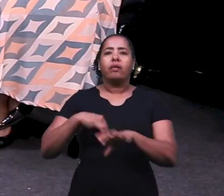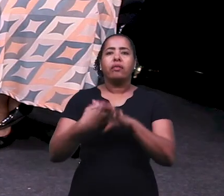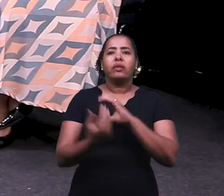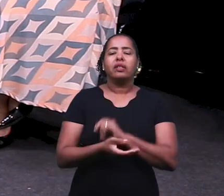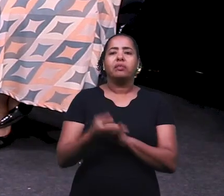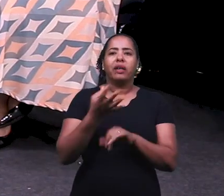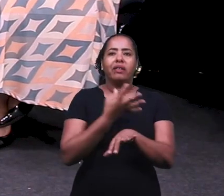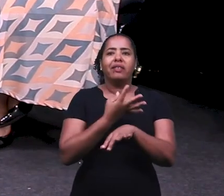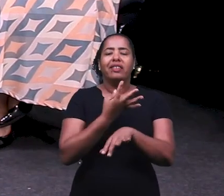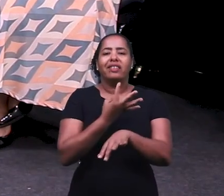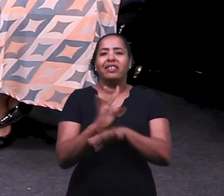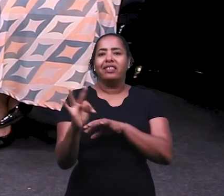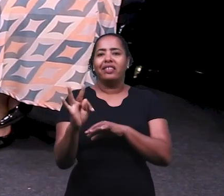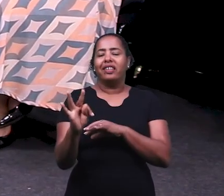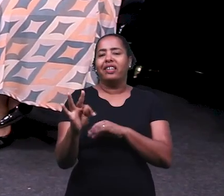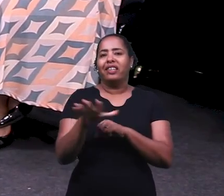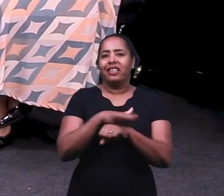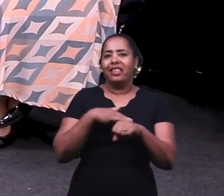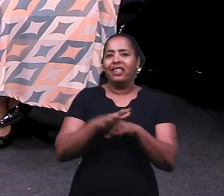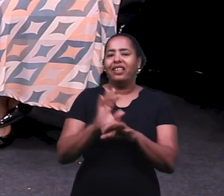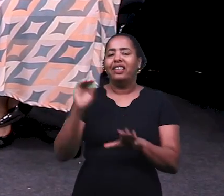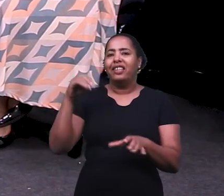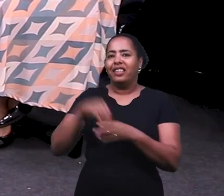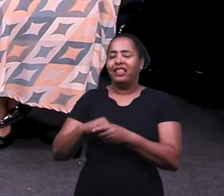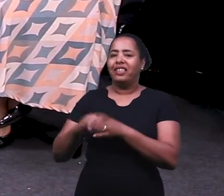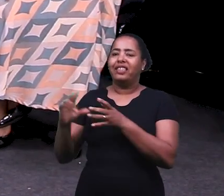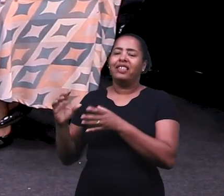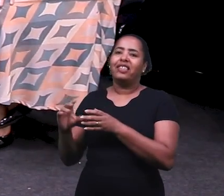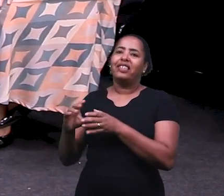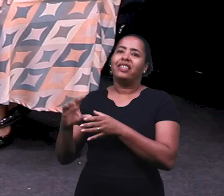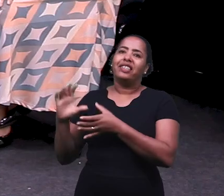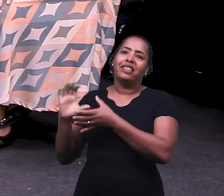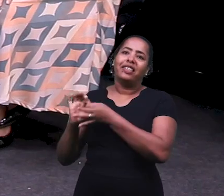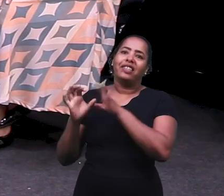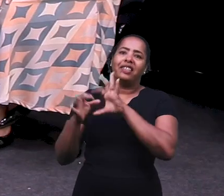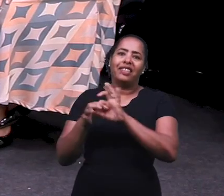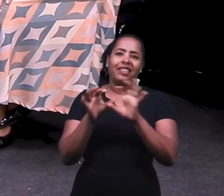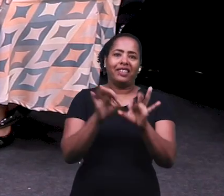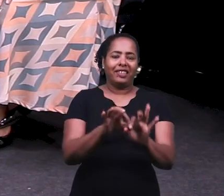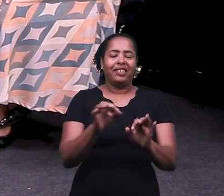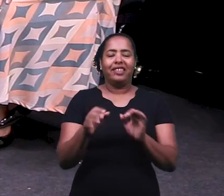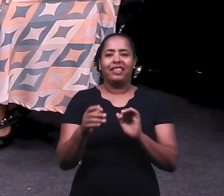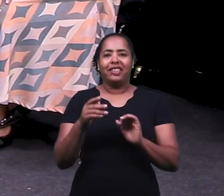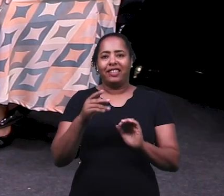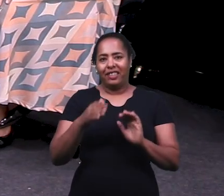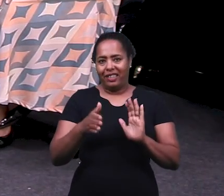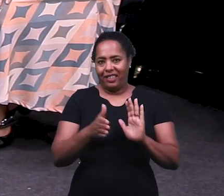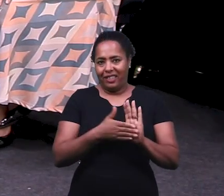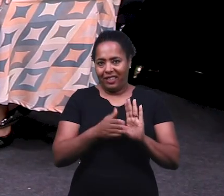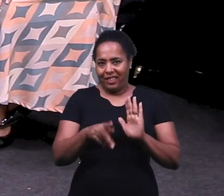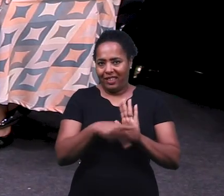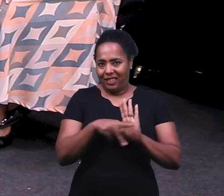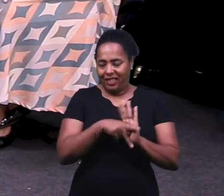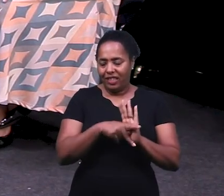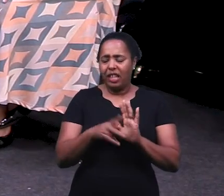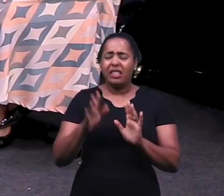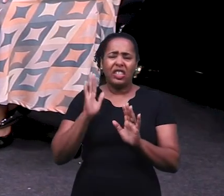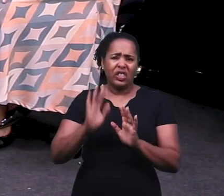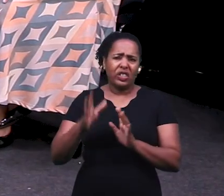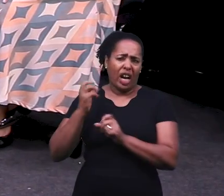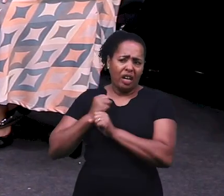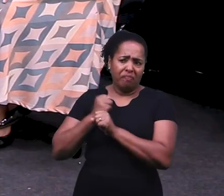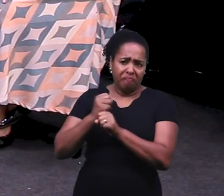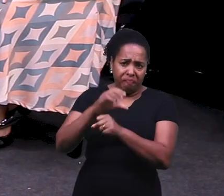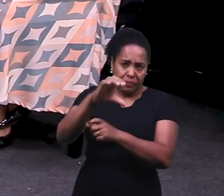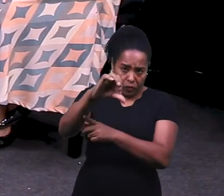a gente entra agora num aspecto mais técnico da nossa conversa, dentro desse contexto do projeto, né? Você